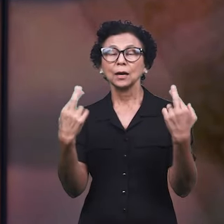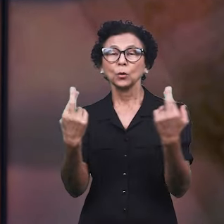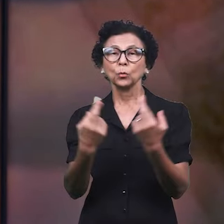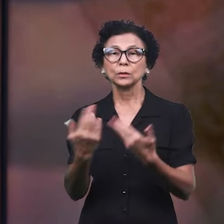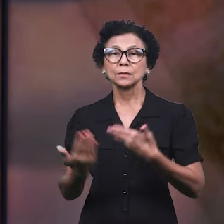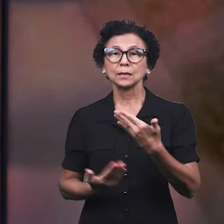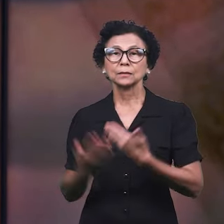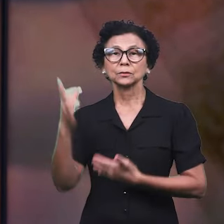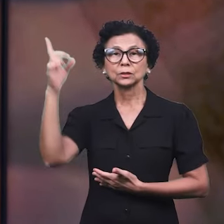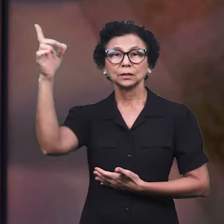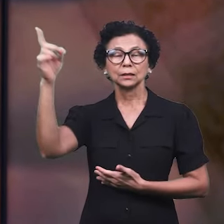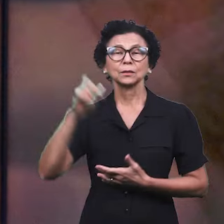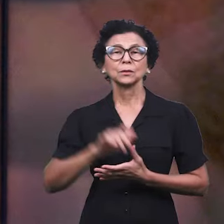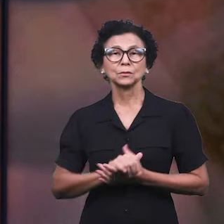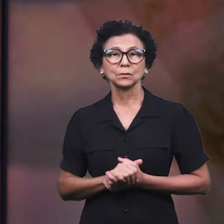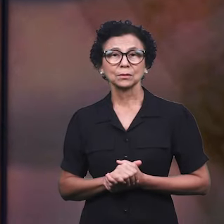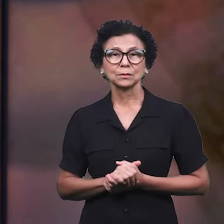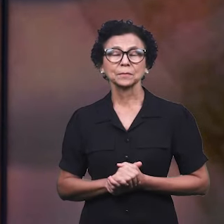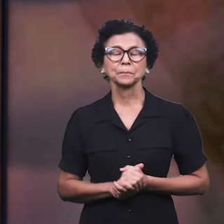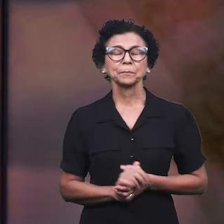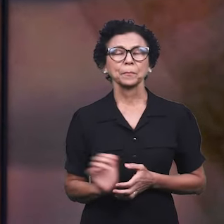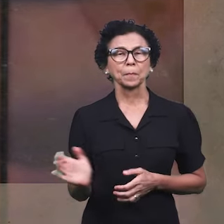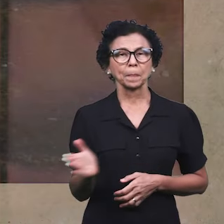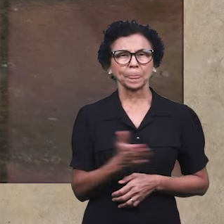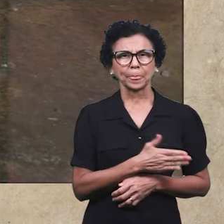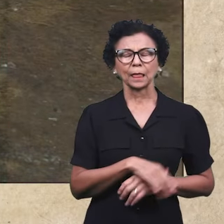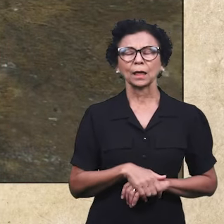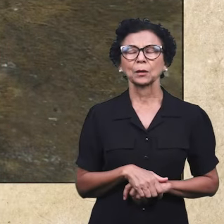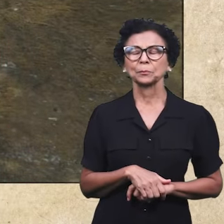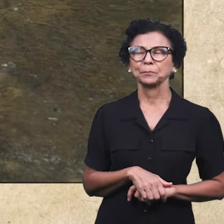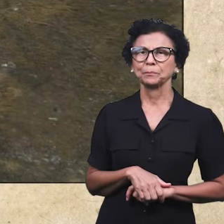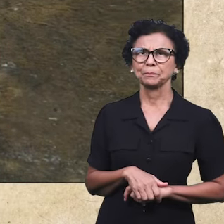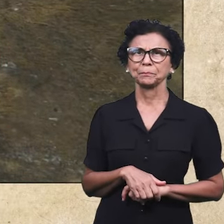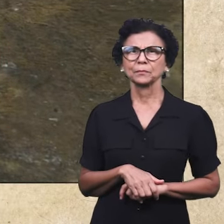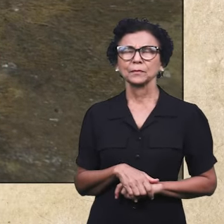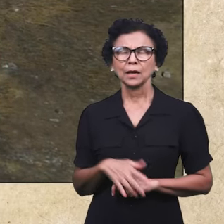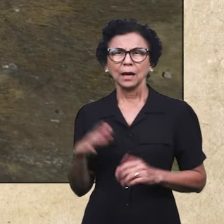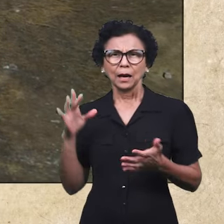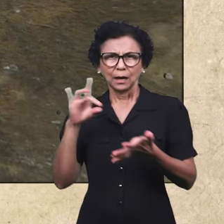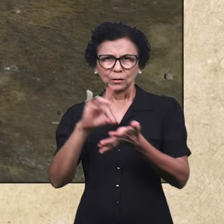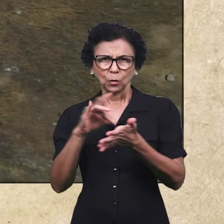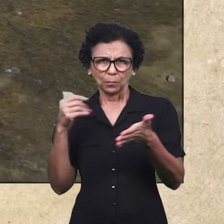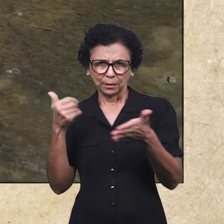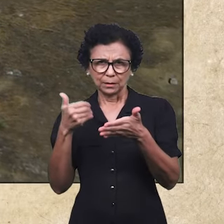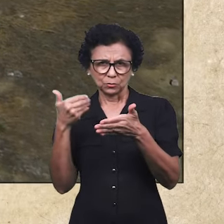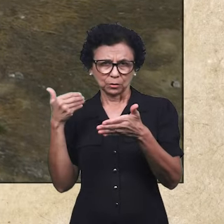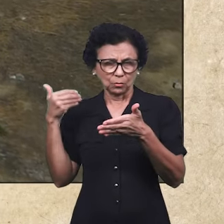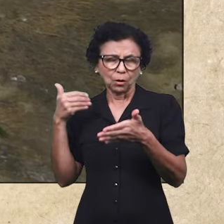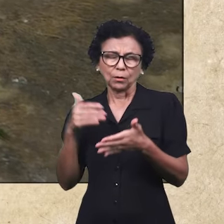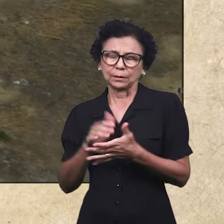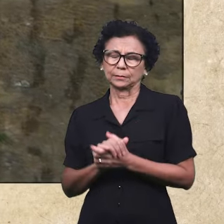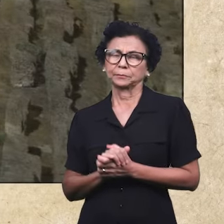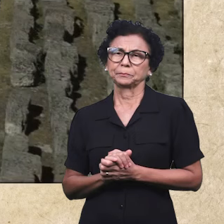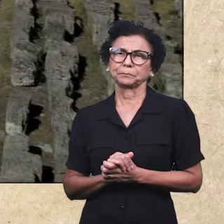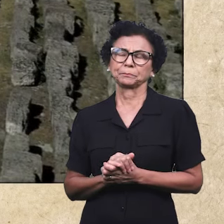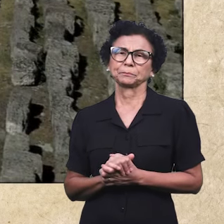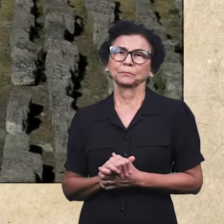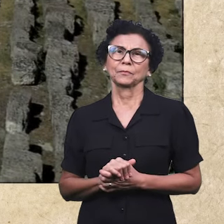Laodiceia e lá nas ruínas tem uma rua lá que tem um